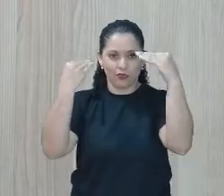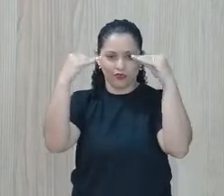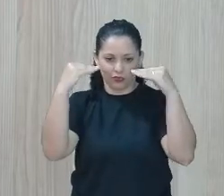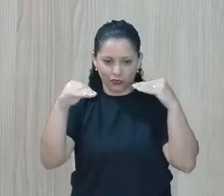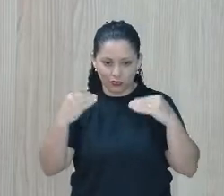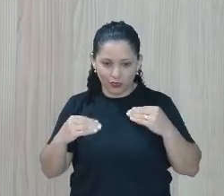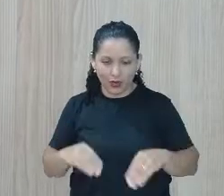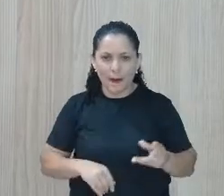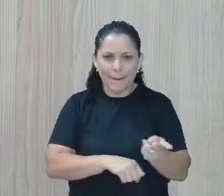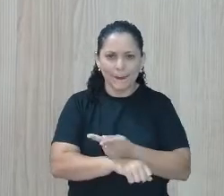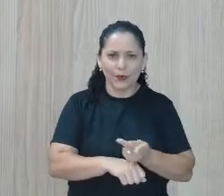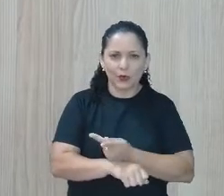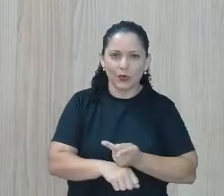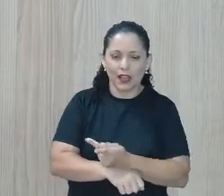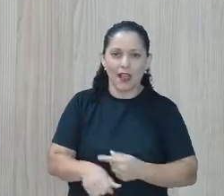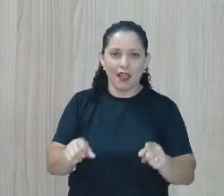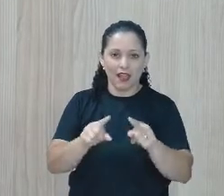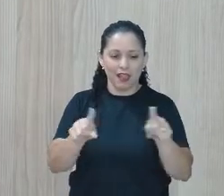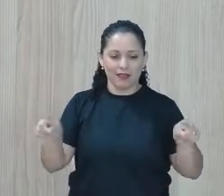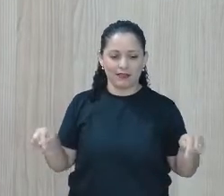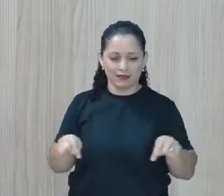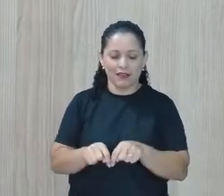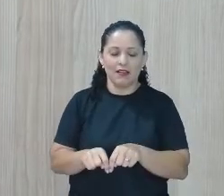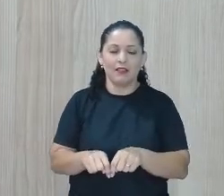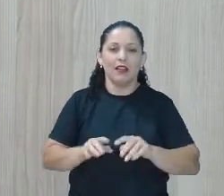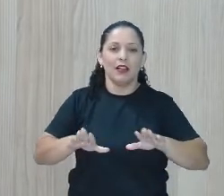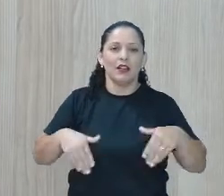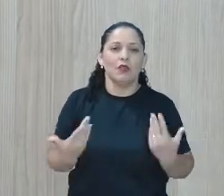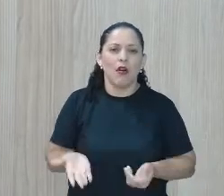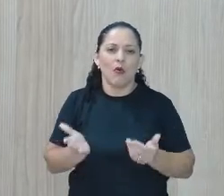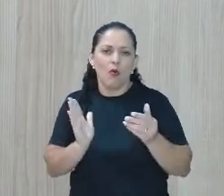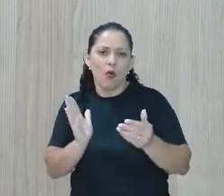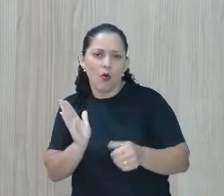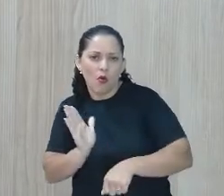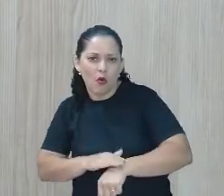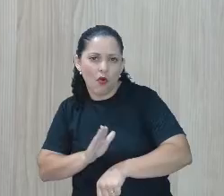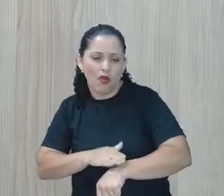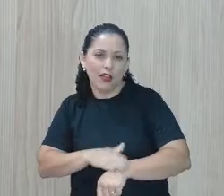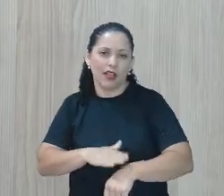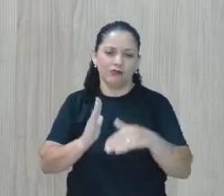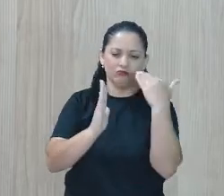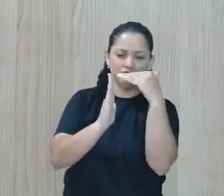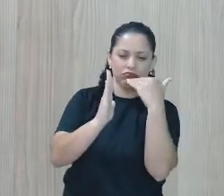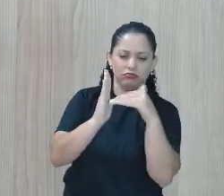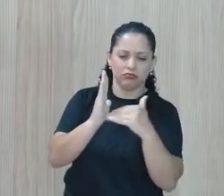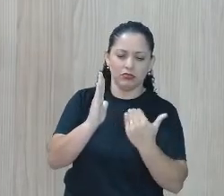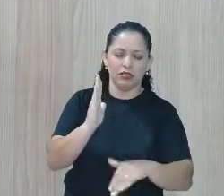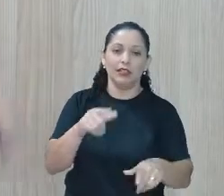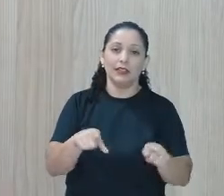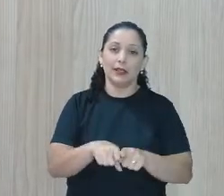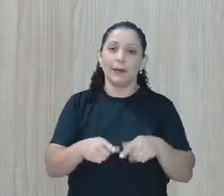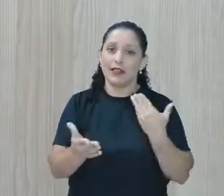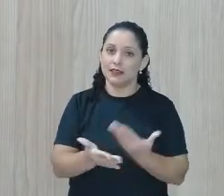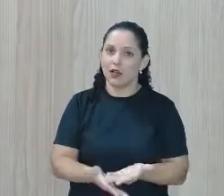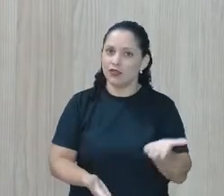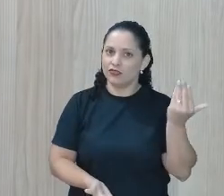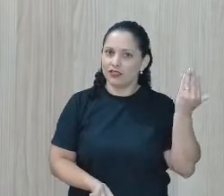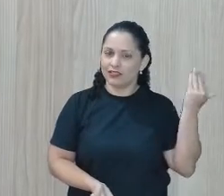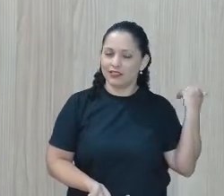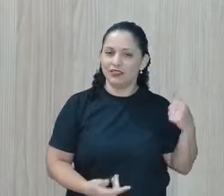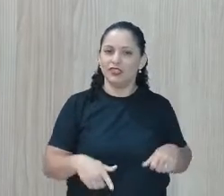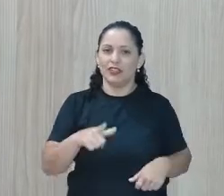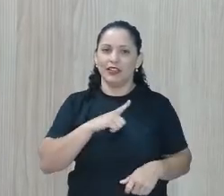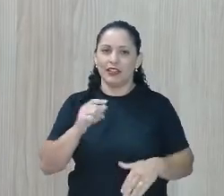turma, os horários, tá tudo lá, tudo prontinho. Minha gente, tem até as aulas antigas, tem tudo. Aqui, ó, tem um